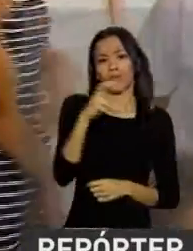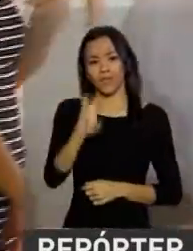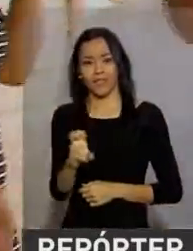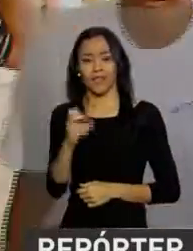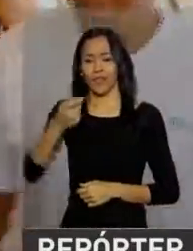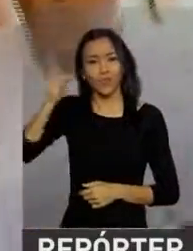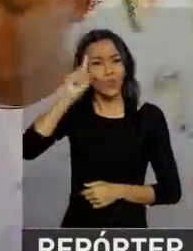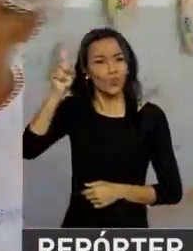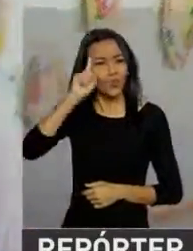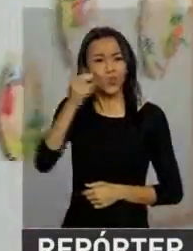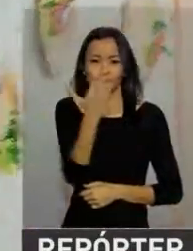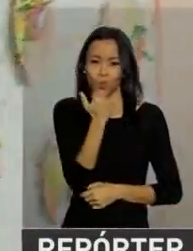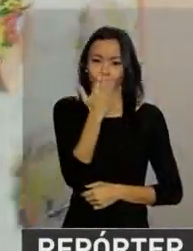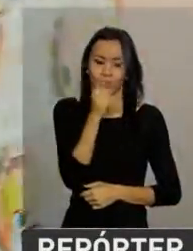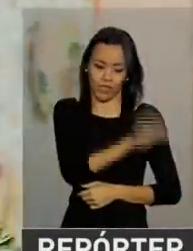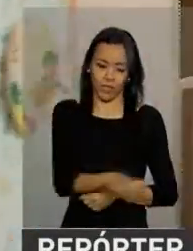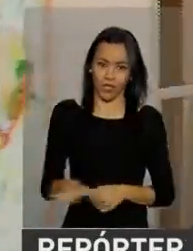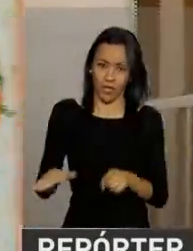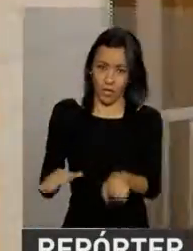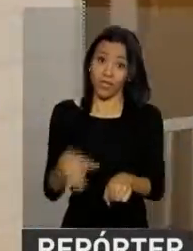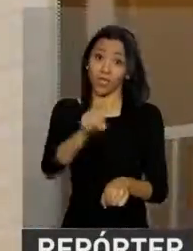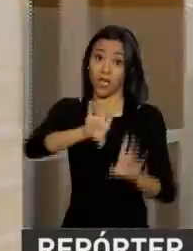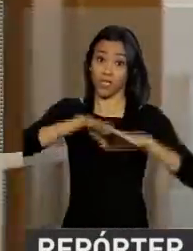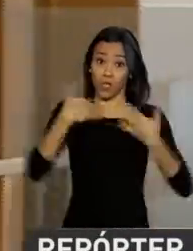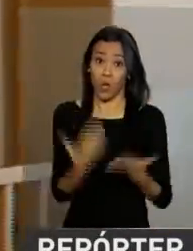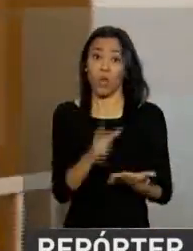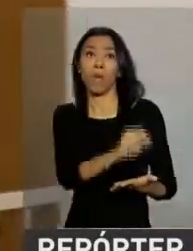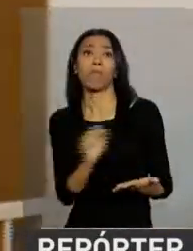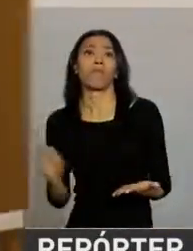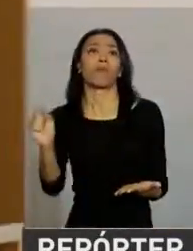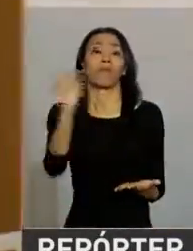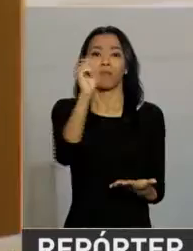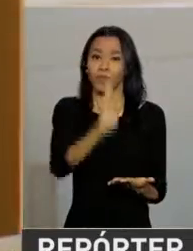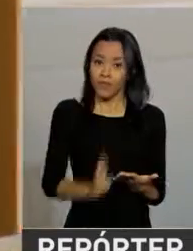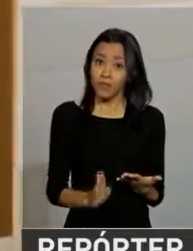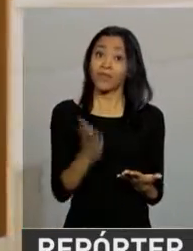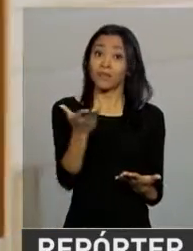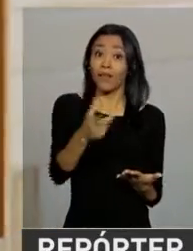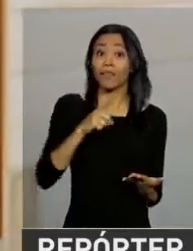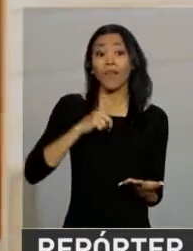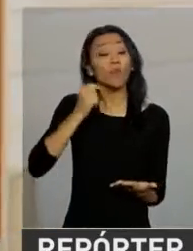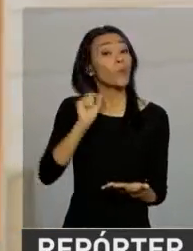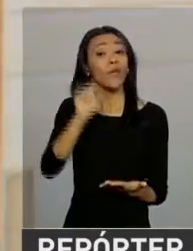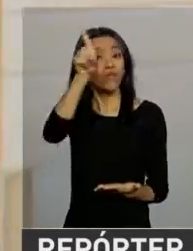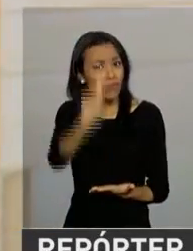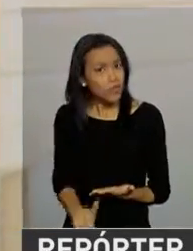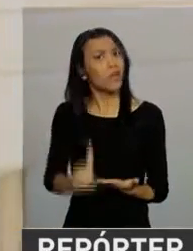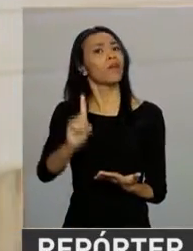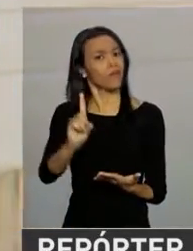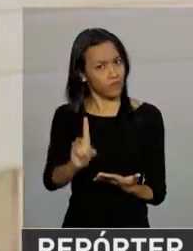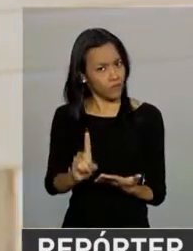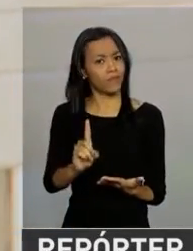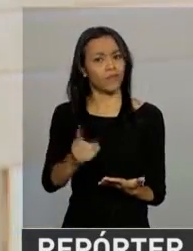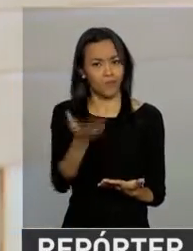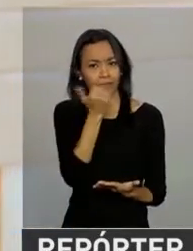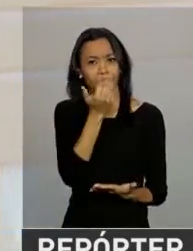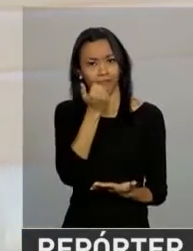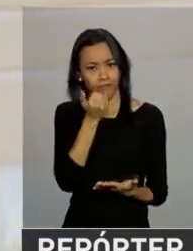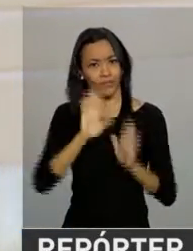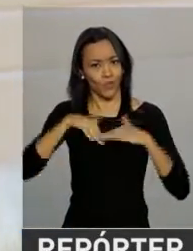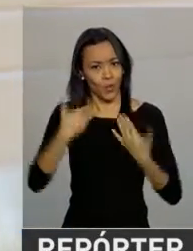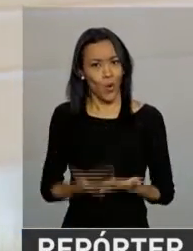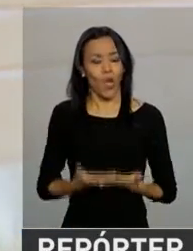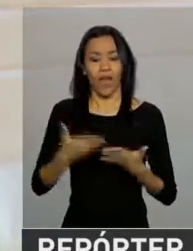lanche todos os dias alunos das escolas públicas brasileiras têm o direito a merenda escolar além de